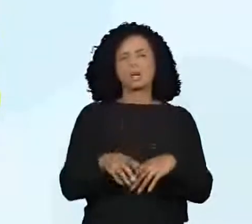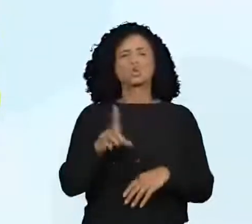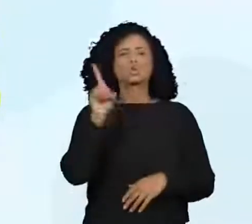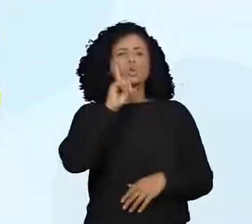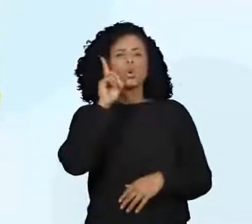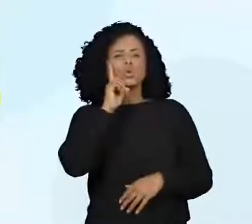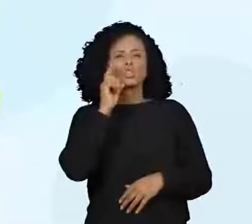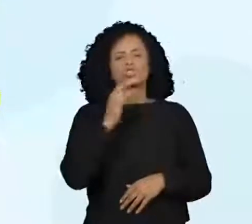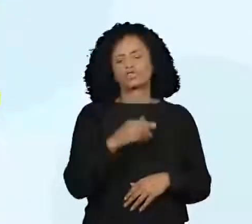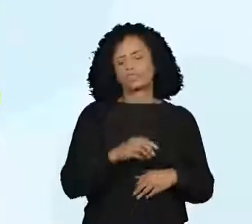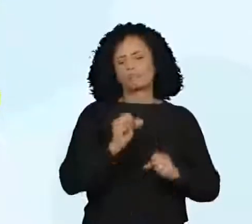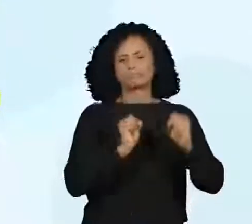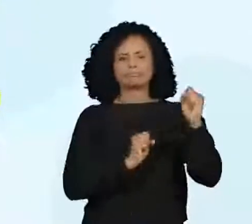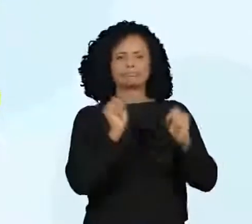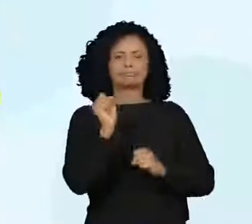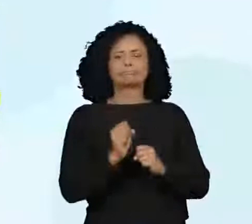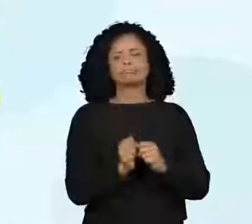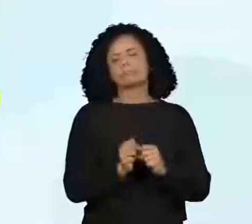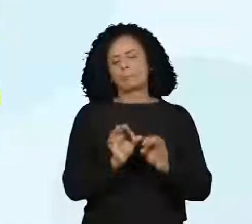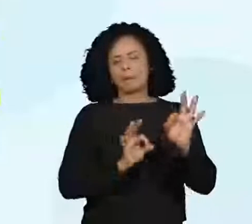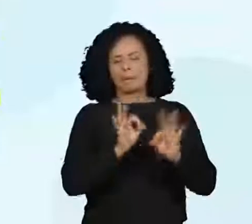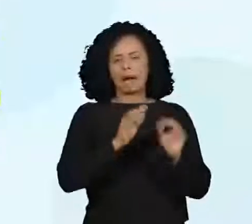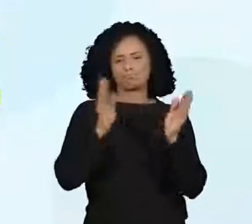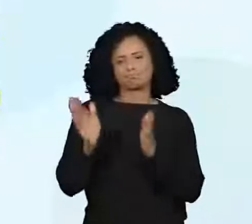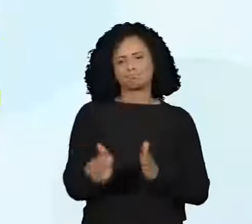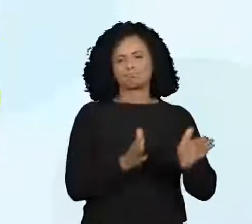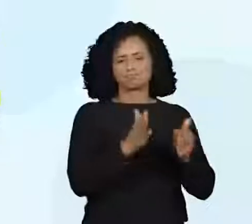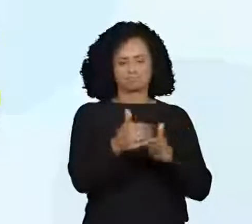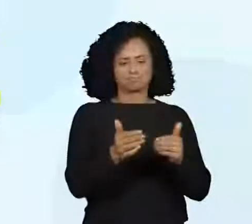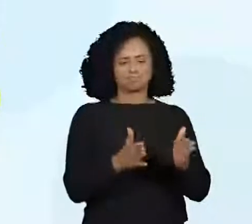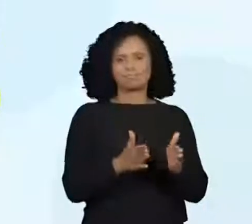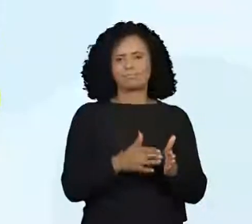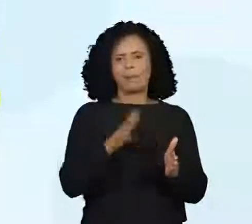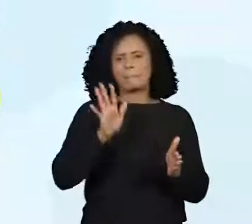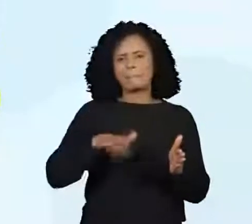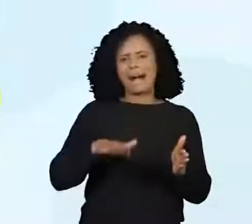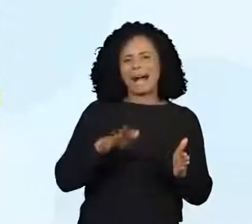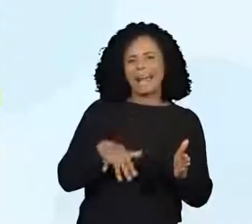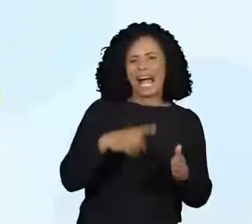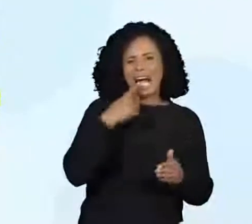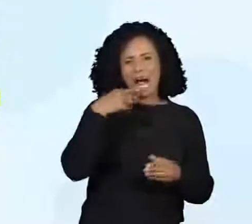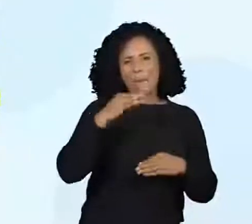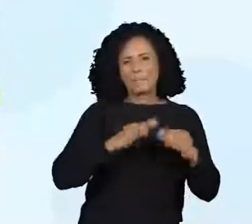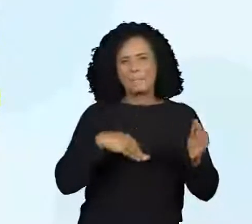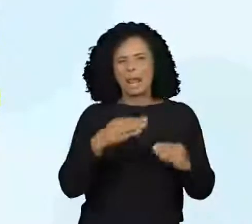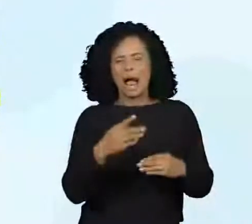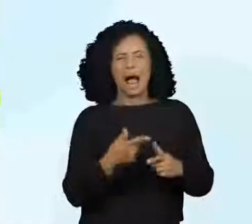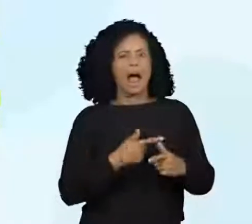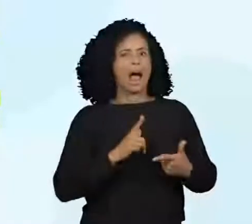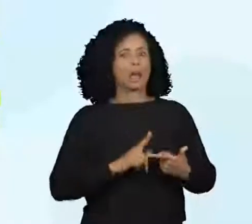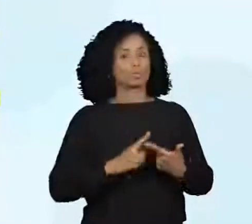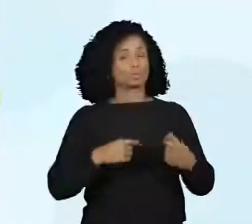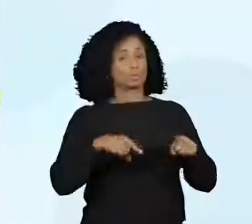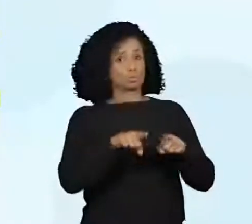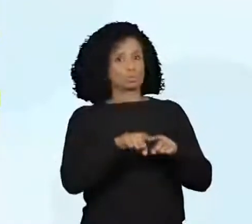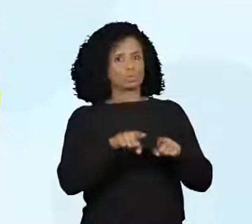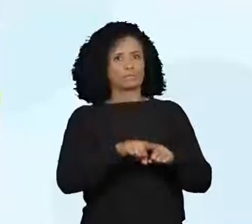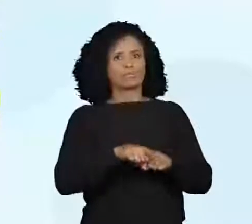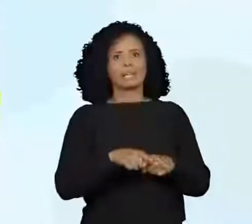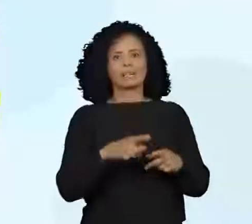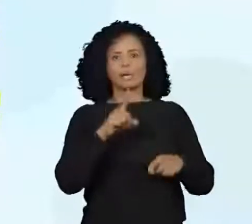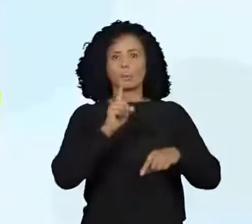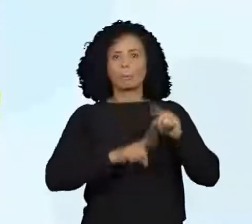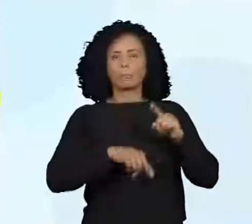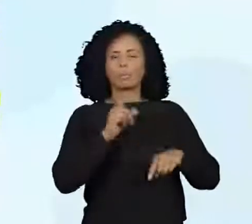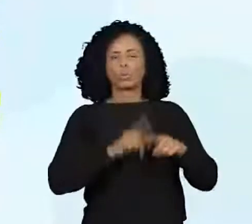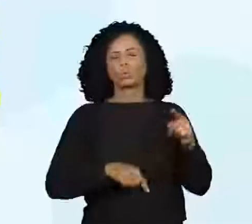embalagens de baixo custo e produtos com ciclo de vida mais rápidos. Ou